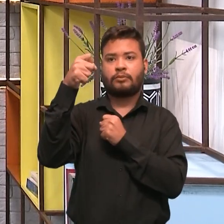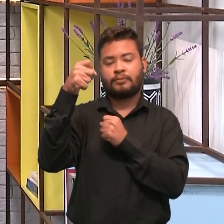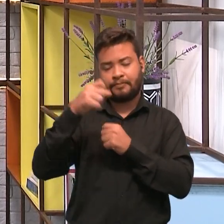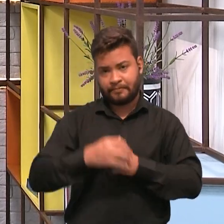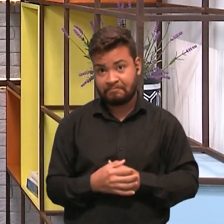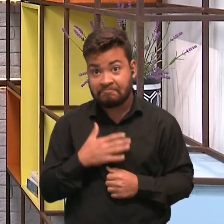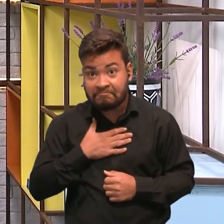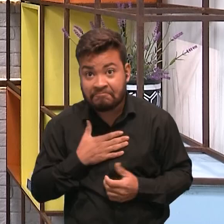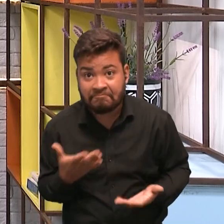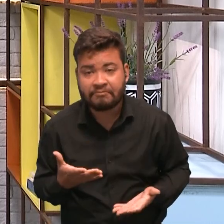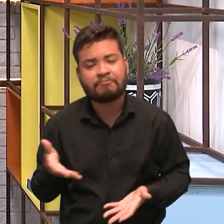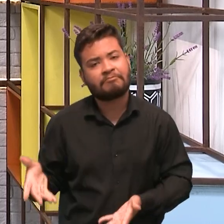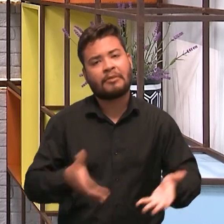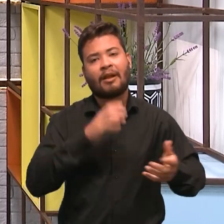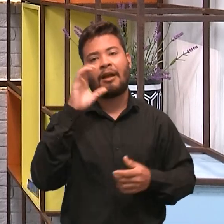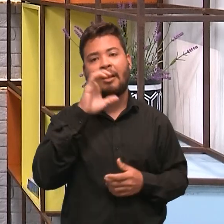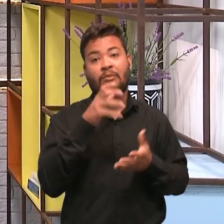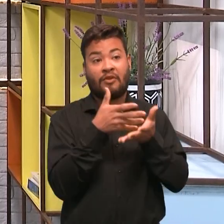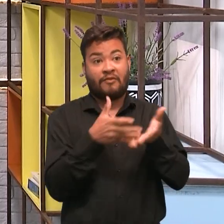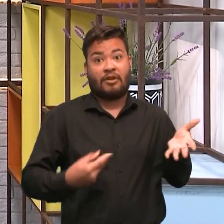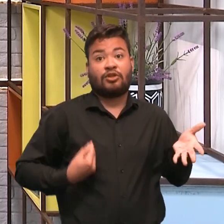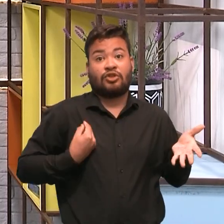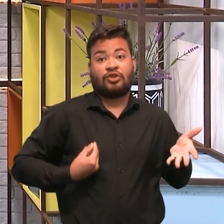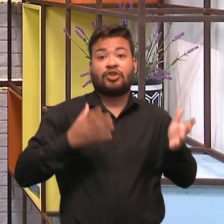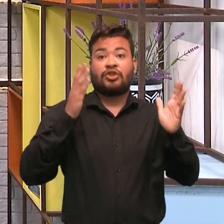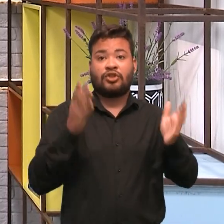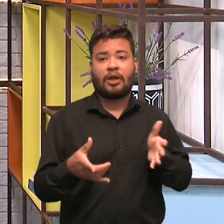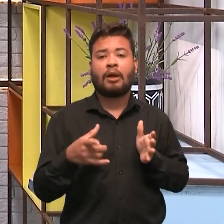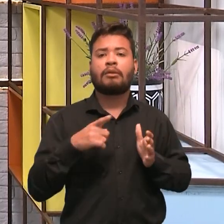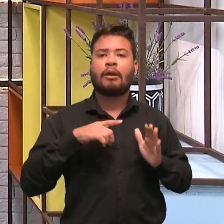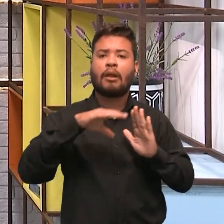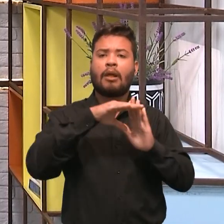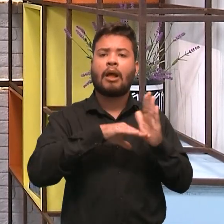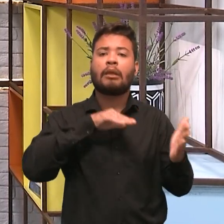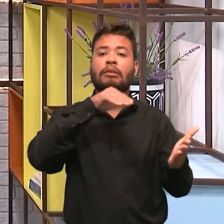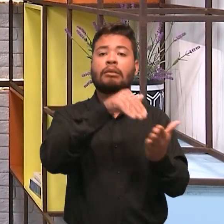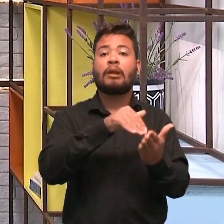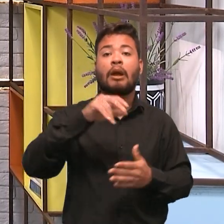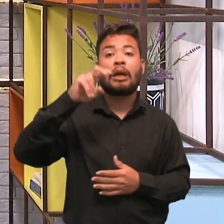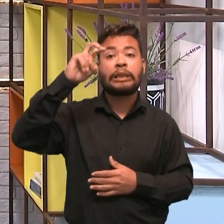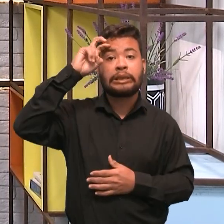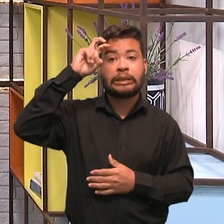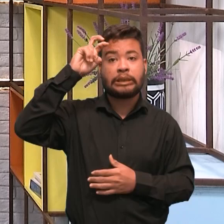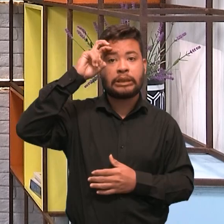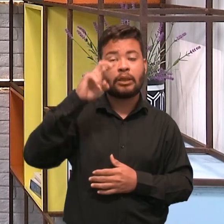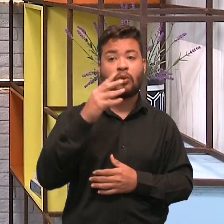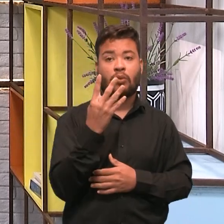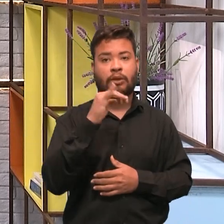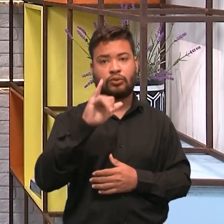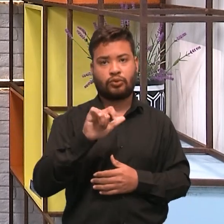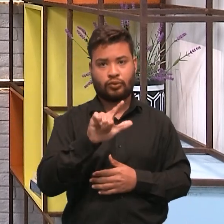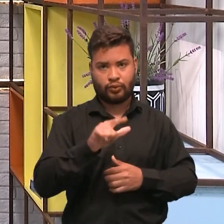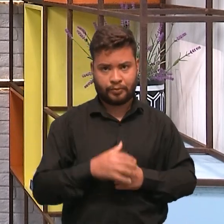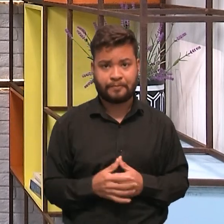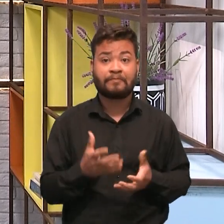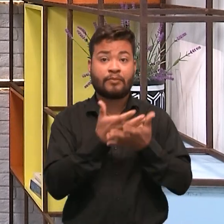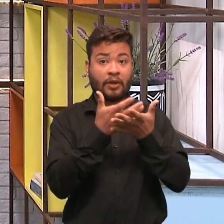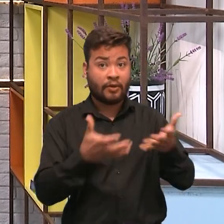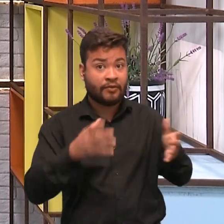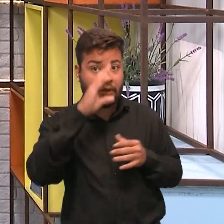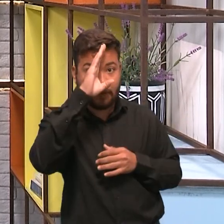alguns colegas lá dizendo, olha, mas às vezes esses públicos que não visitam são públicos que não nos interessam. E aí